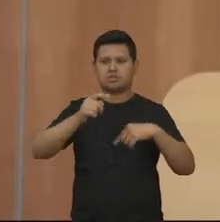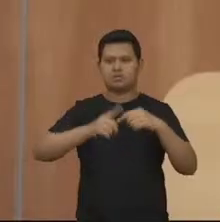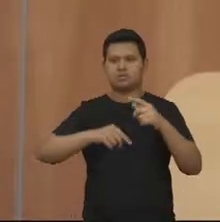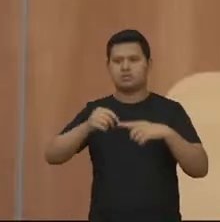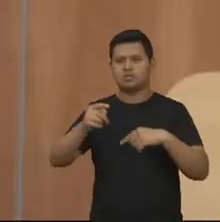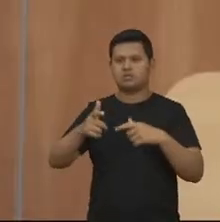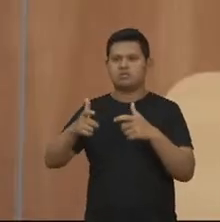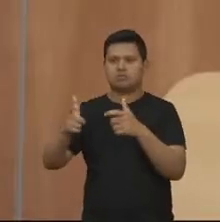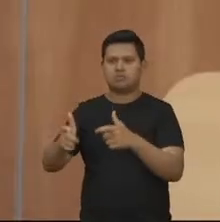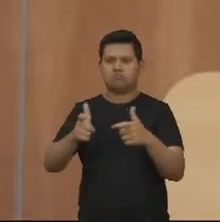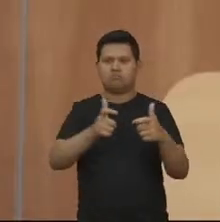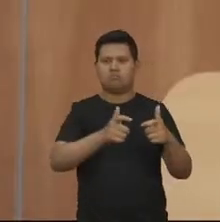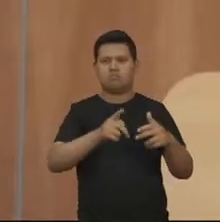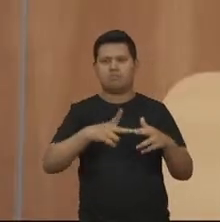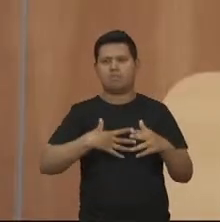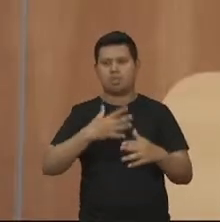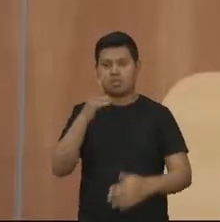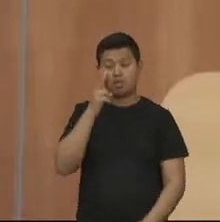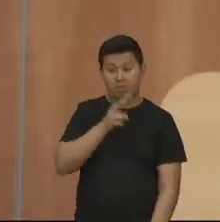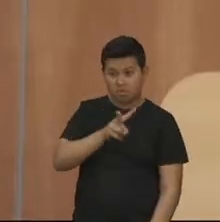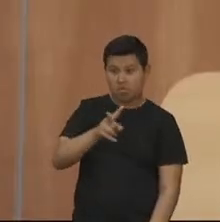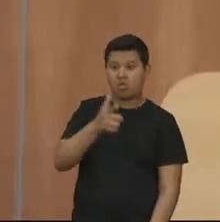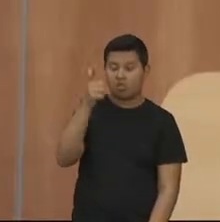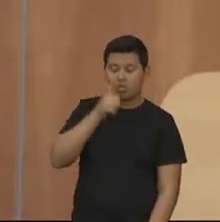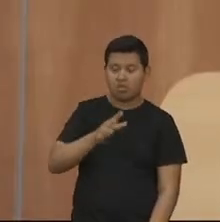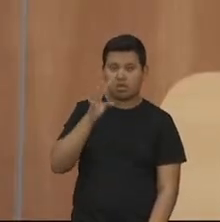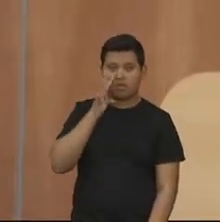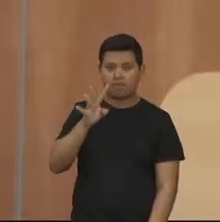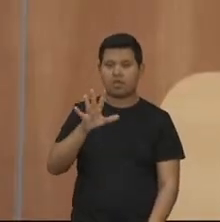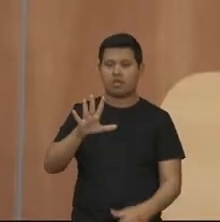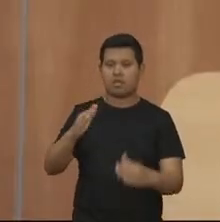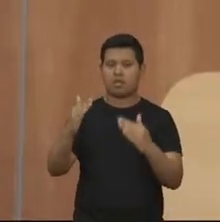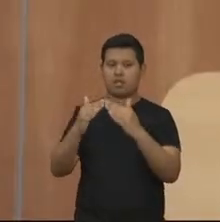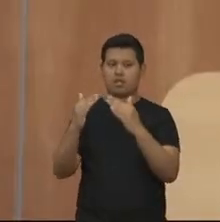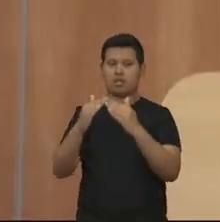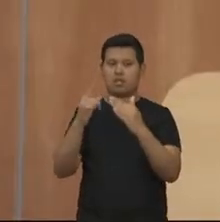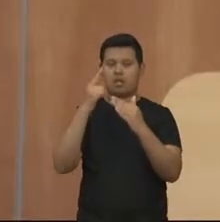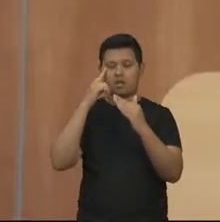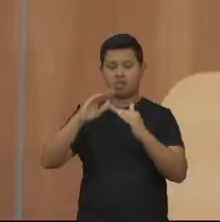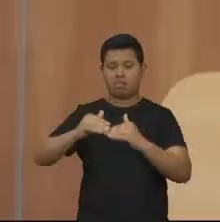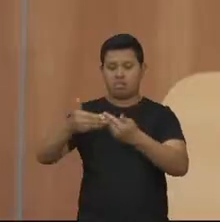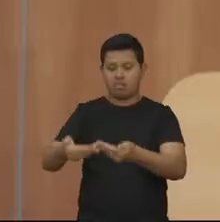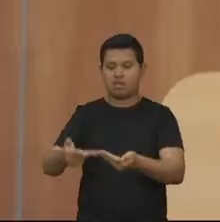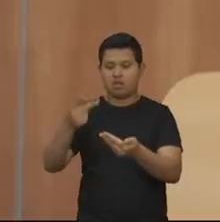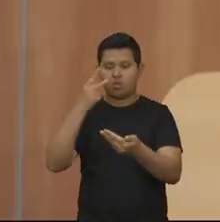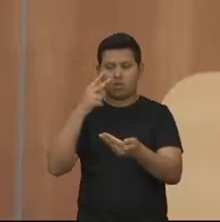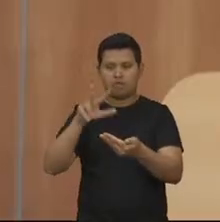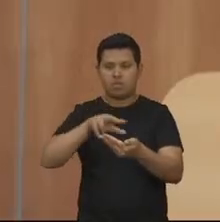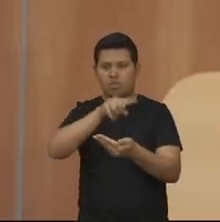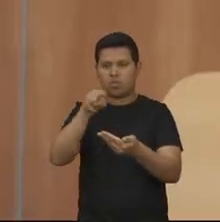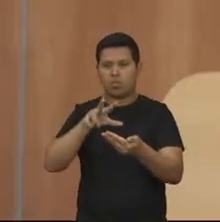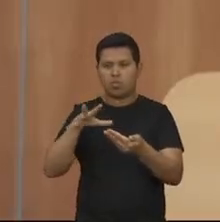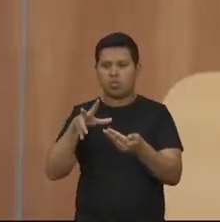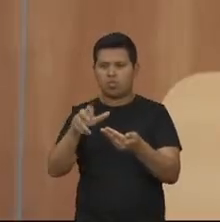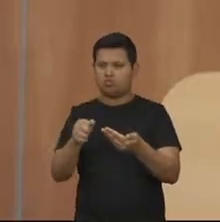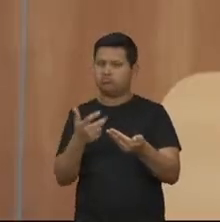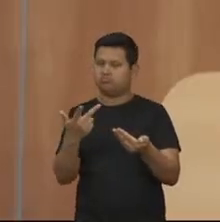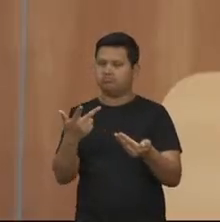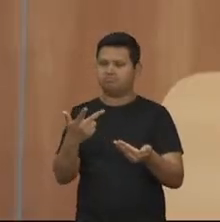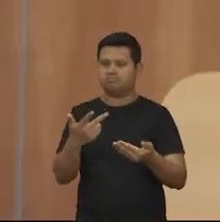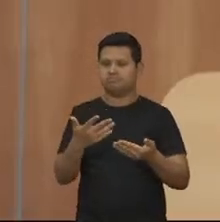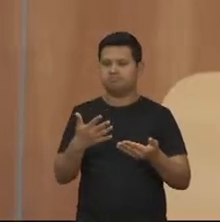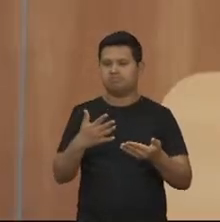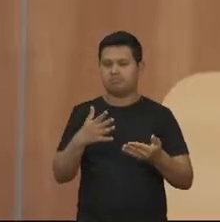As pessoas da rua passam, conseguem olhar dentro da casa do seu Pedro. Isso é inaceitável, o cúmulo do cúmulo.